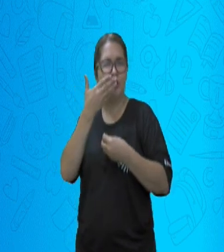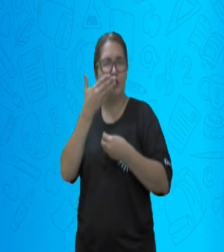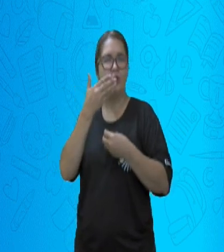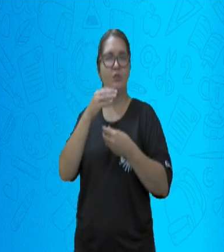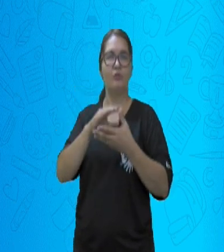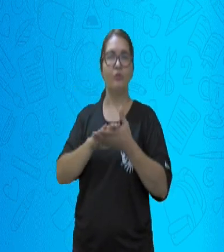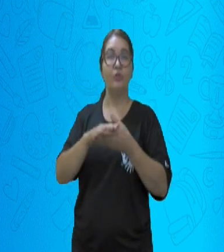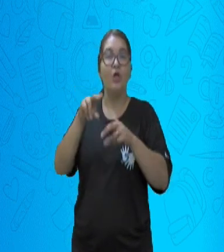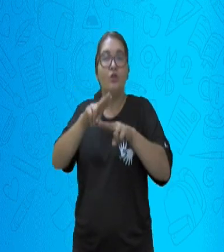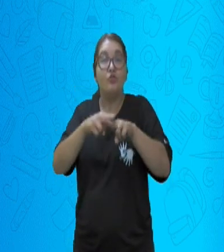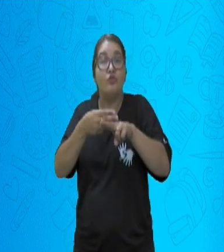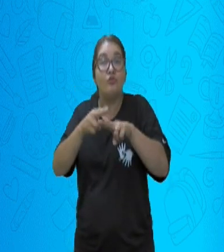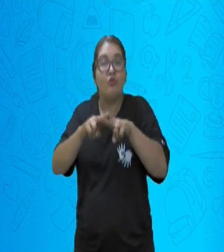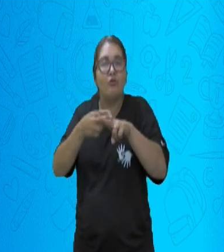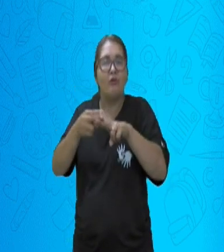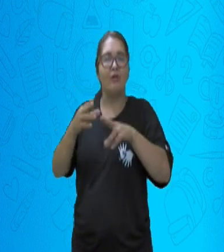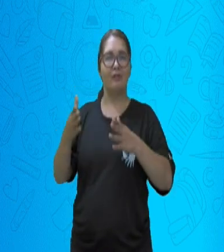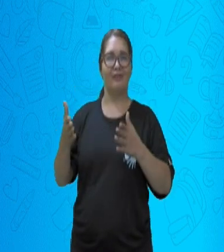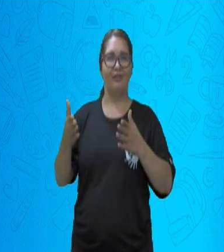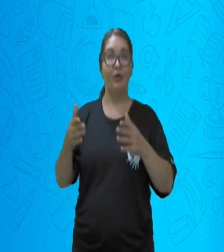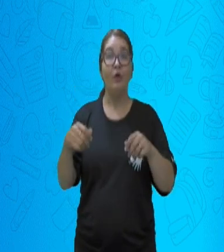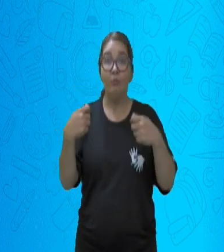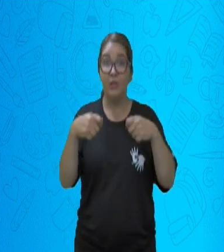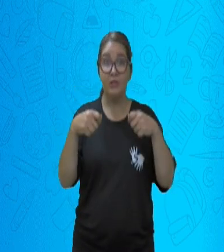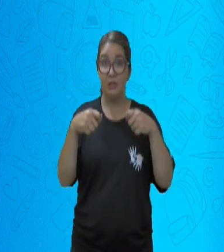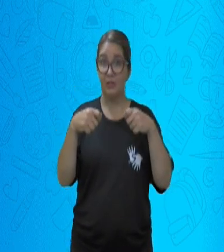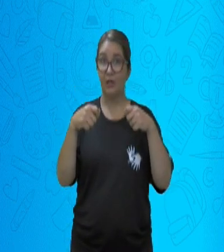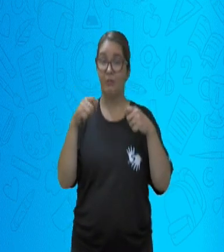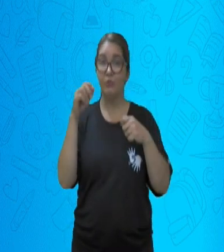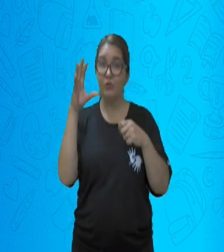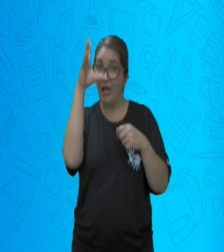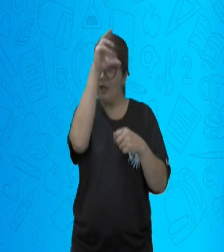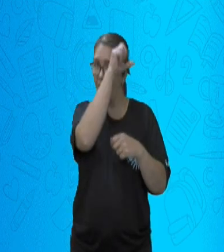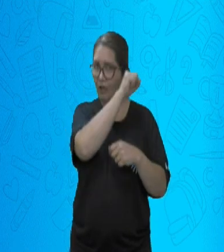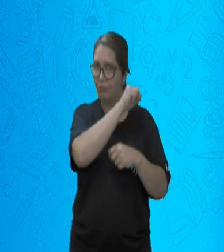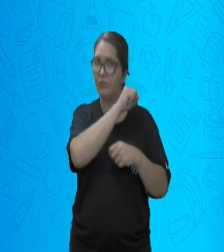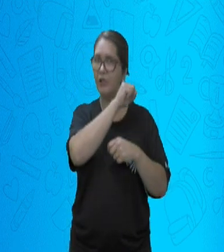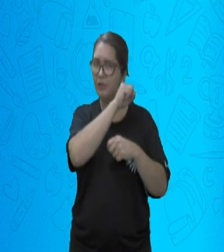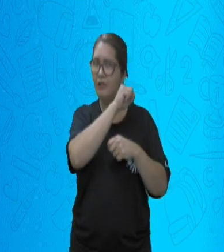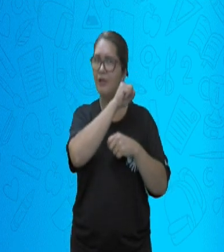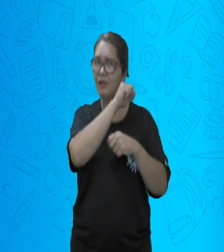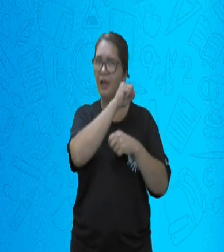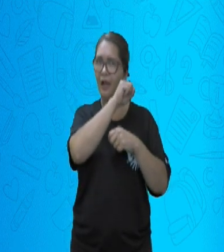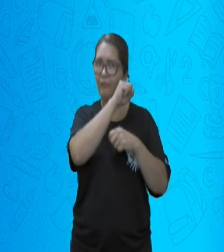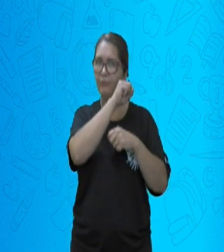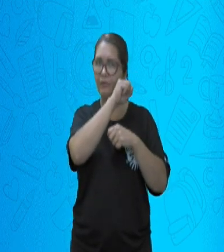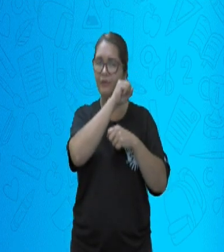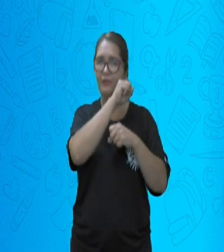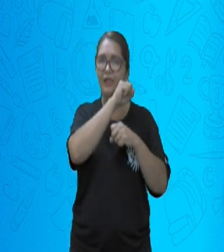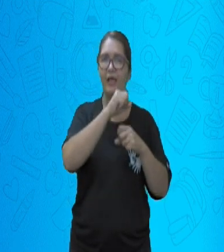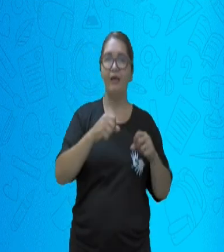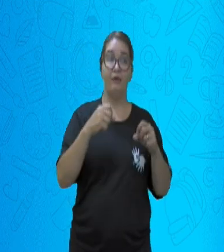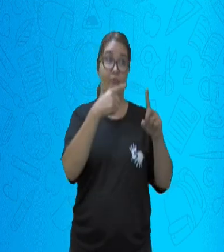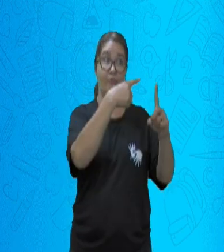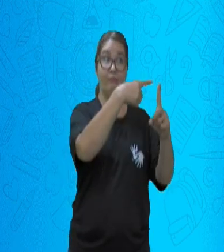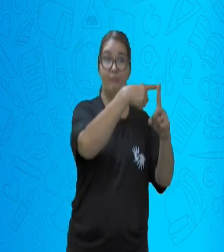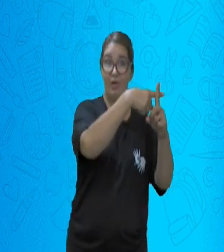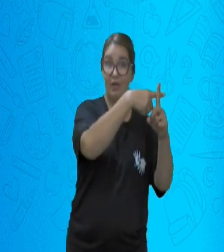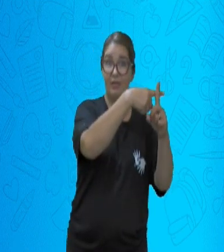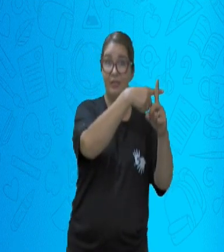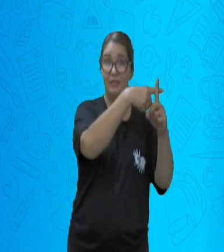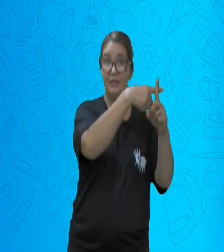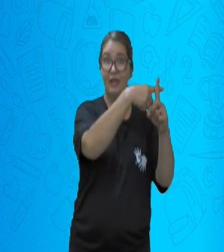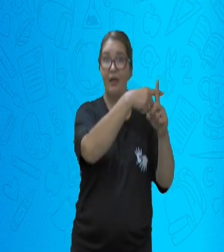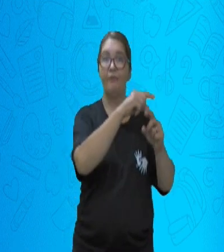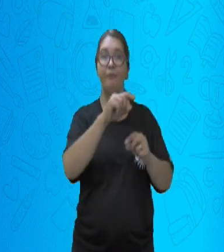que entender que a gente precisa aprender a fazer a operação sem depender dos desenhos. Aqui a gente está dando exemplo, mas a